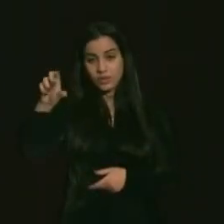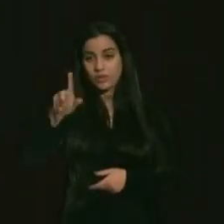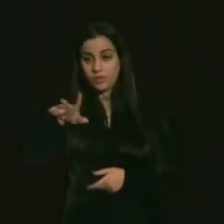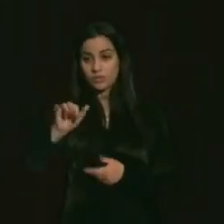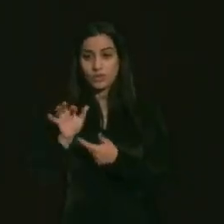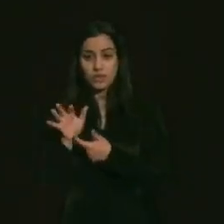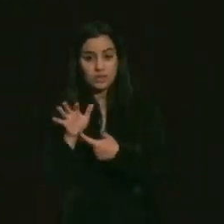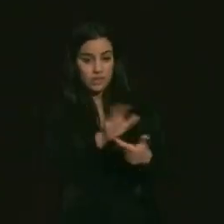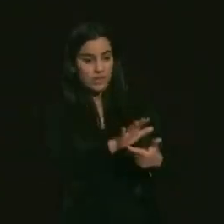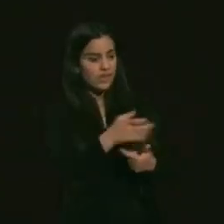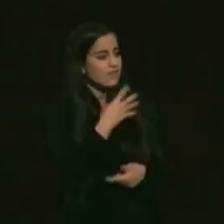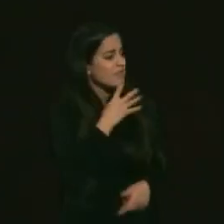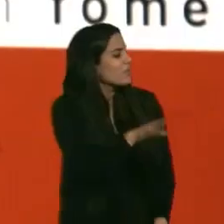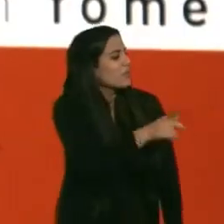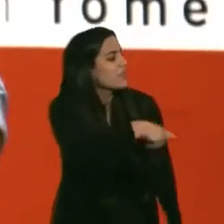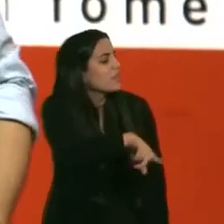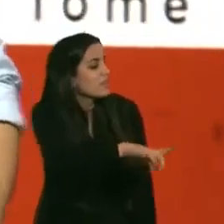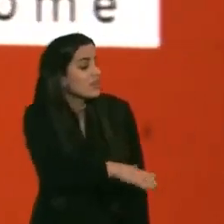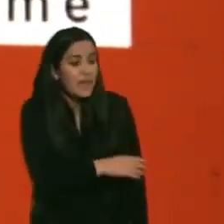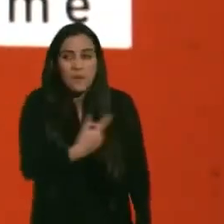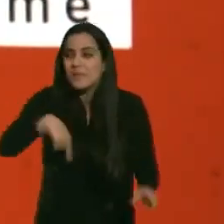conheço. Mas eu ia no culto.